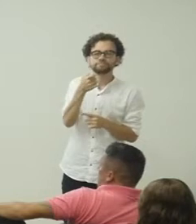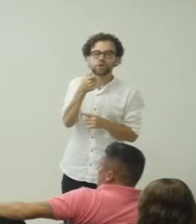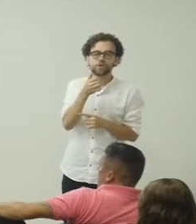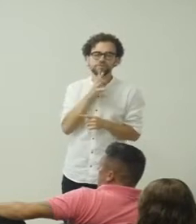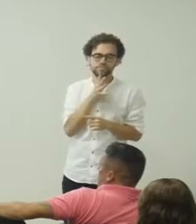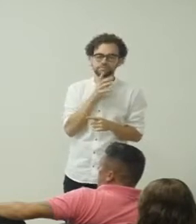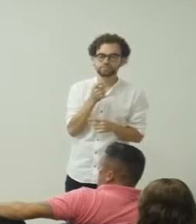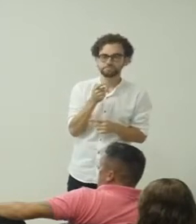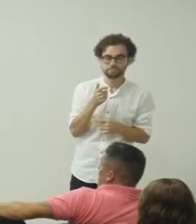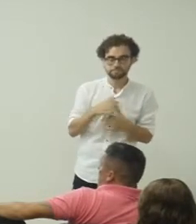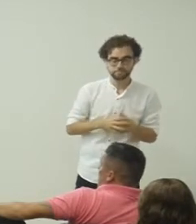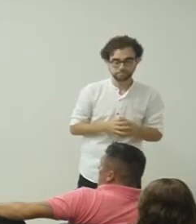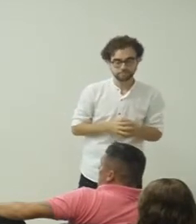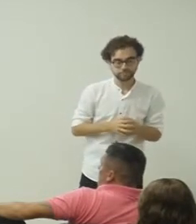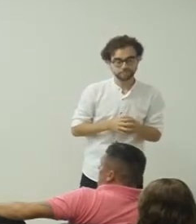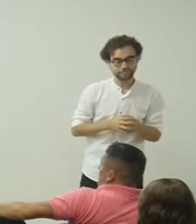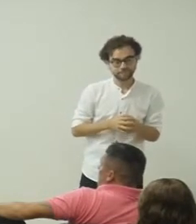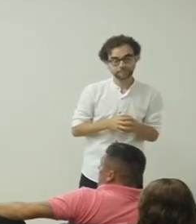essas leis, né?